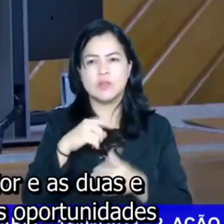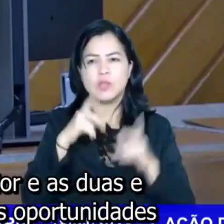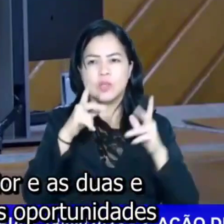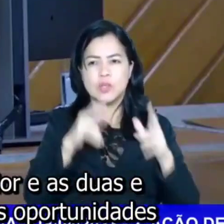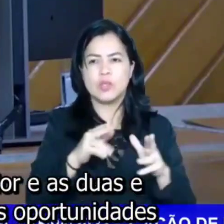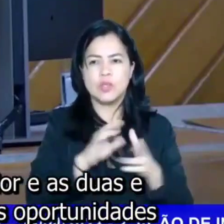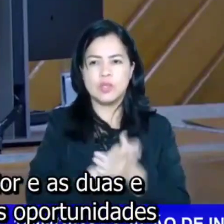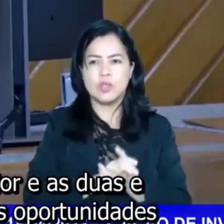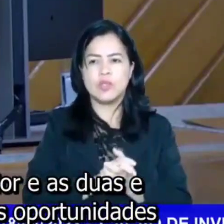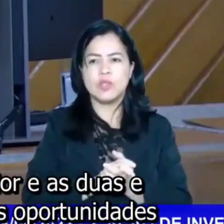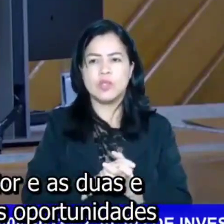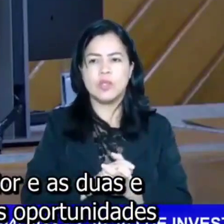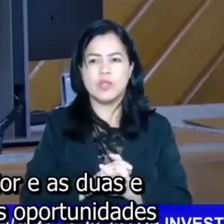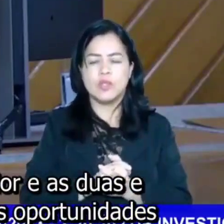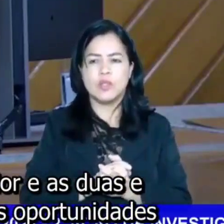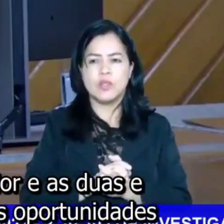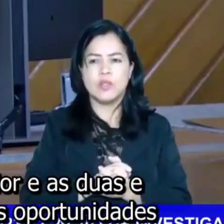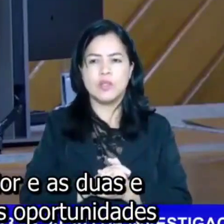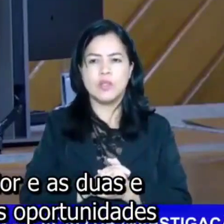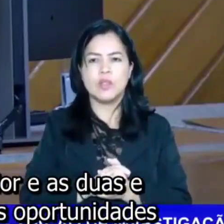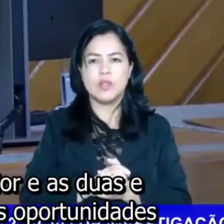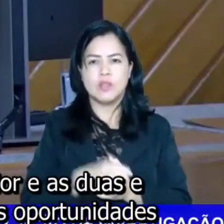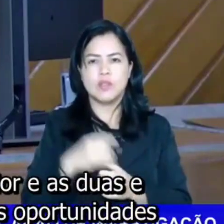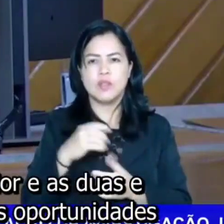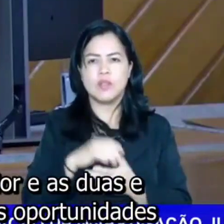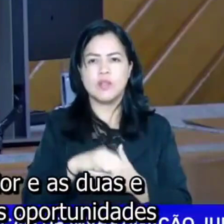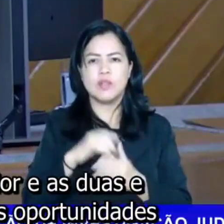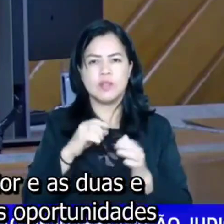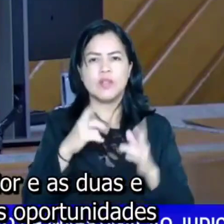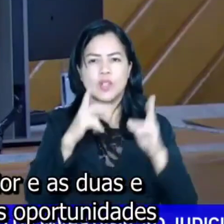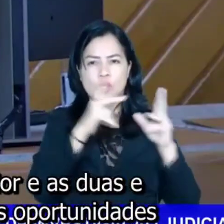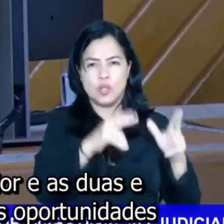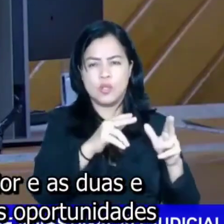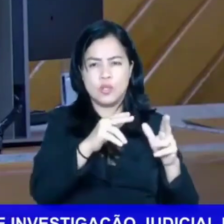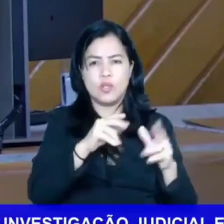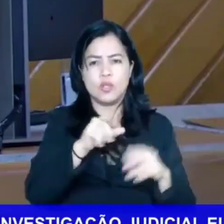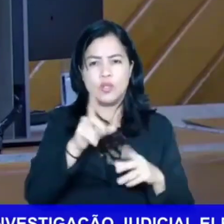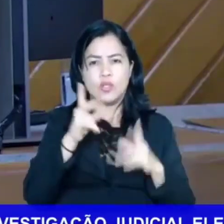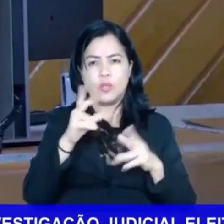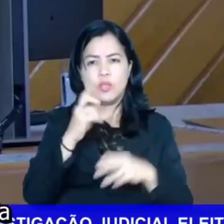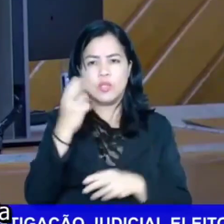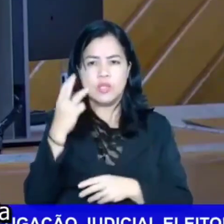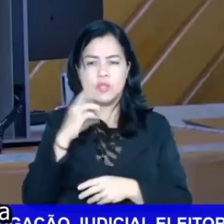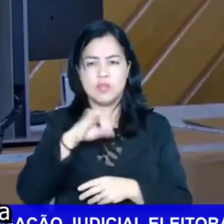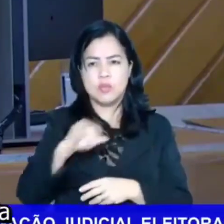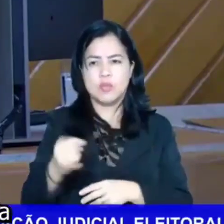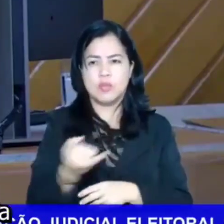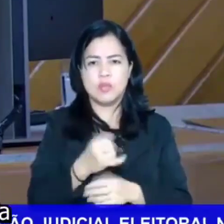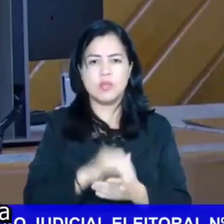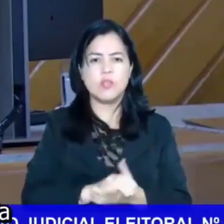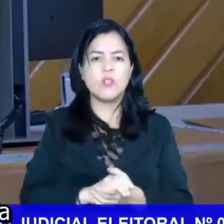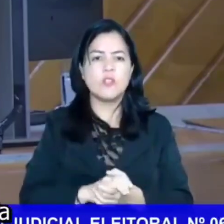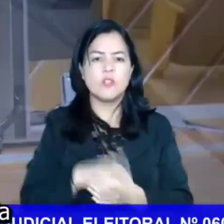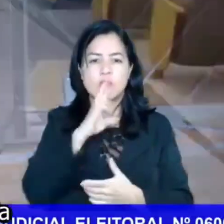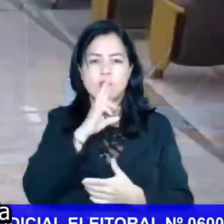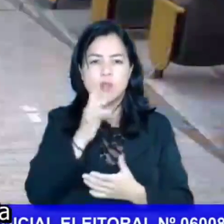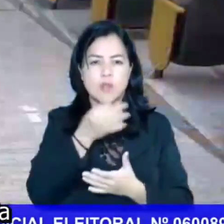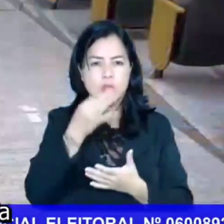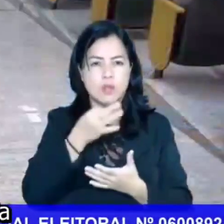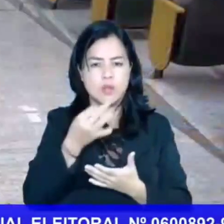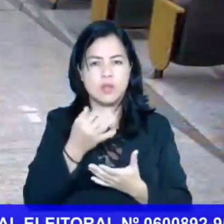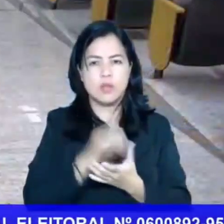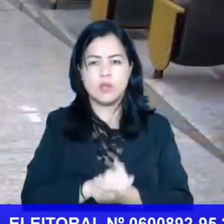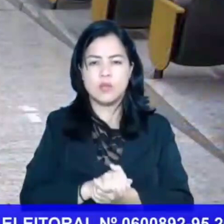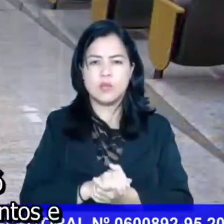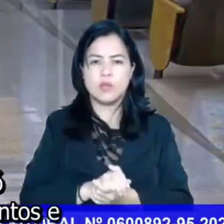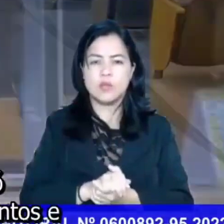as duas, e aquela também constante nos autos em duas ou três oportunidades. Ilustre relator, com a palavra.